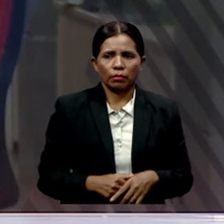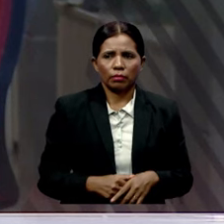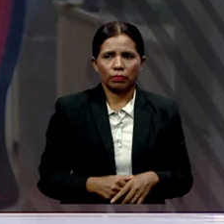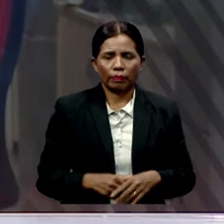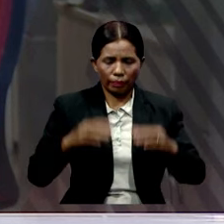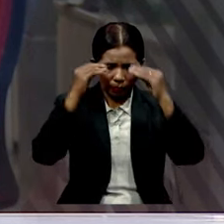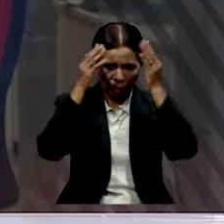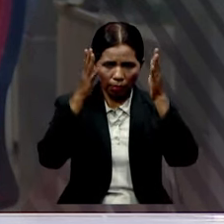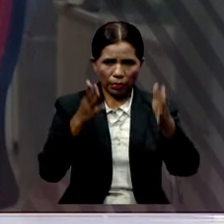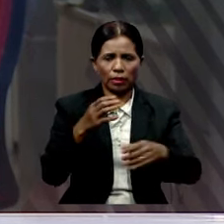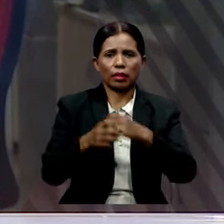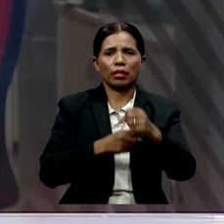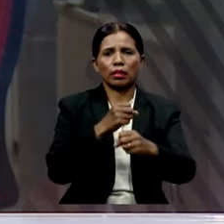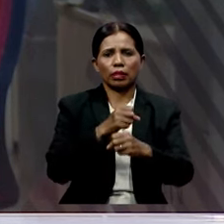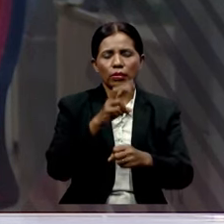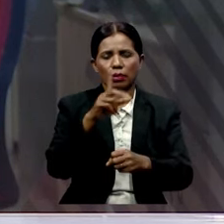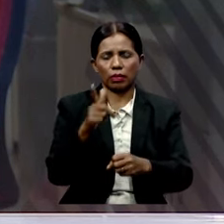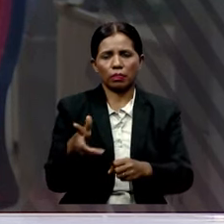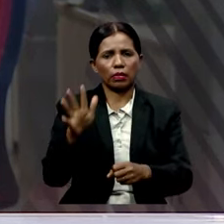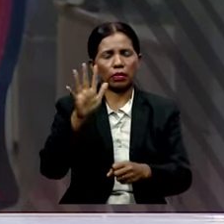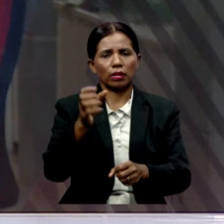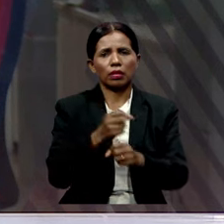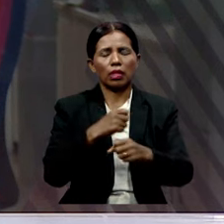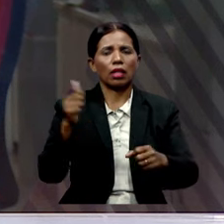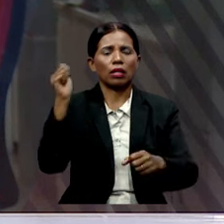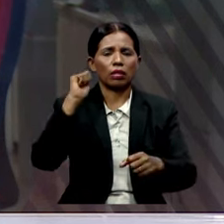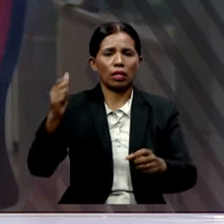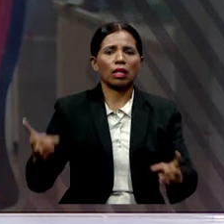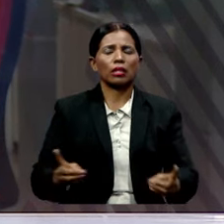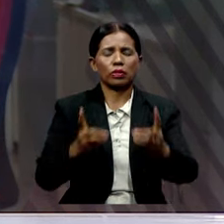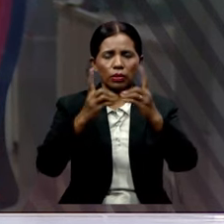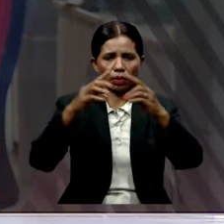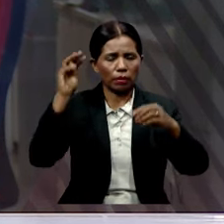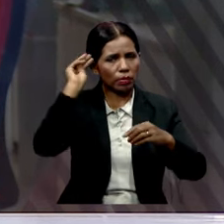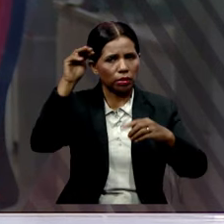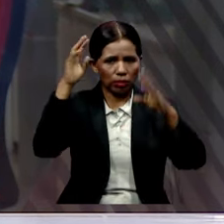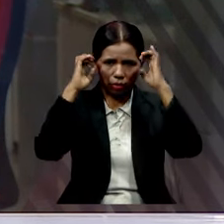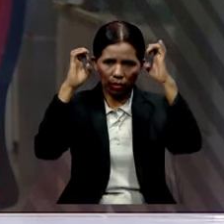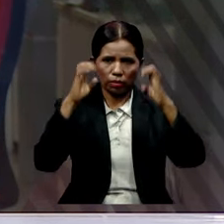Professor contratado Tina Rihun Rorisentolo se halo manifestação a soro Ministério Educação.